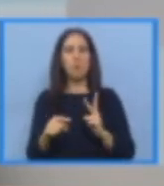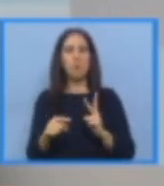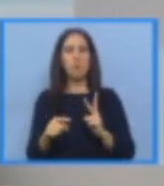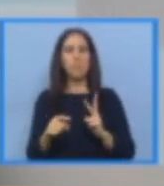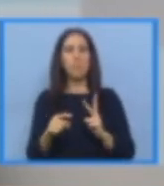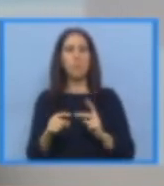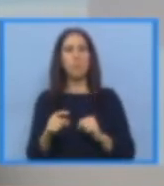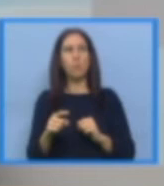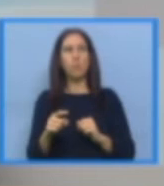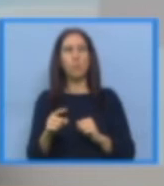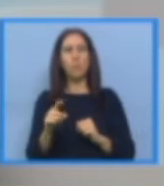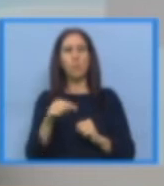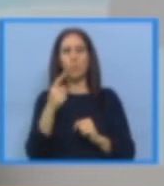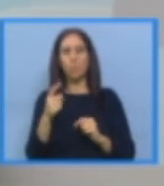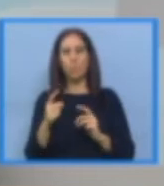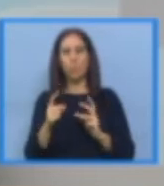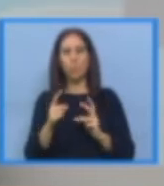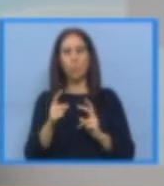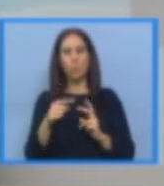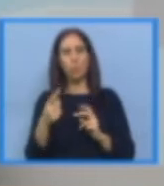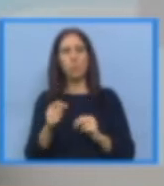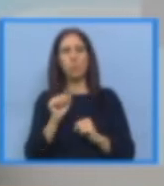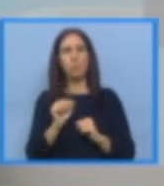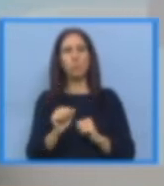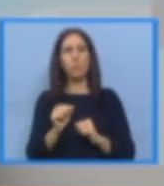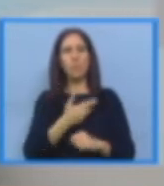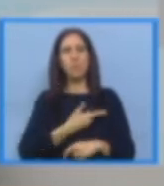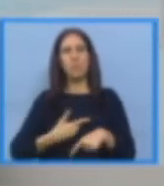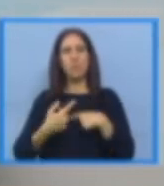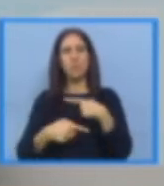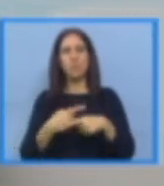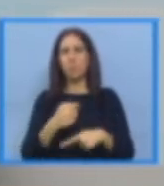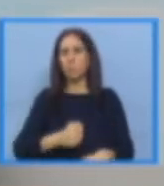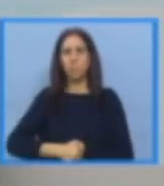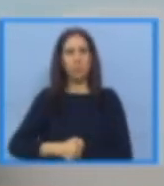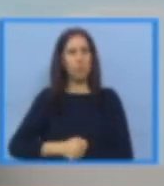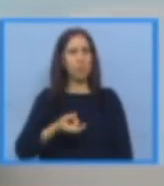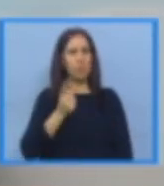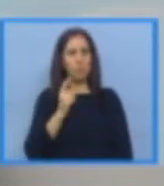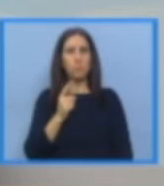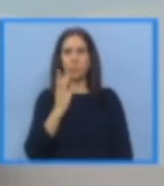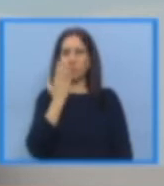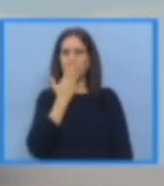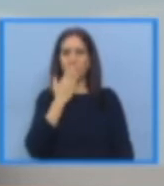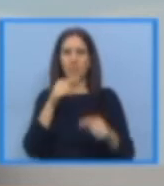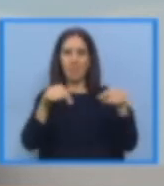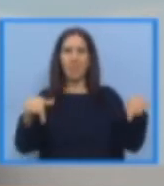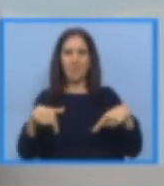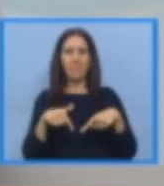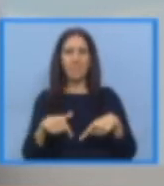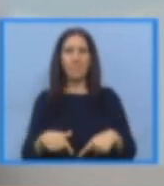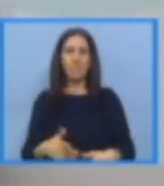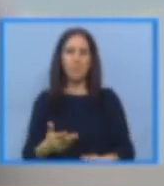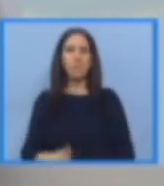um ou outro também de uma tradição não católica, mas também em sala de aula. Pronto.